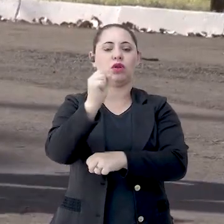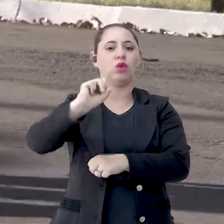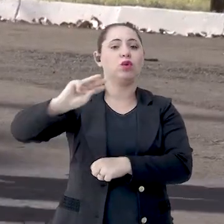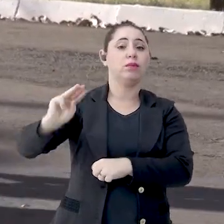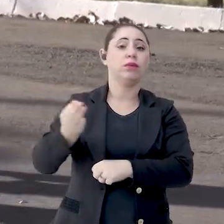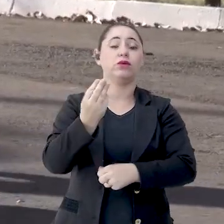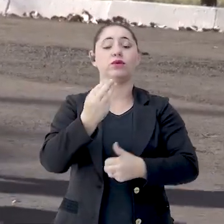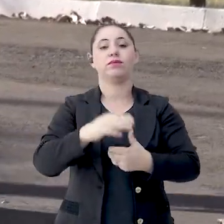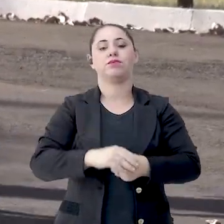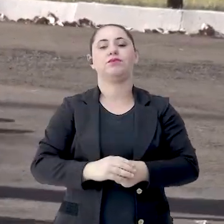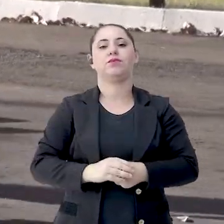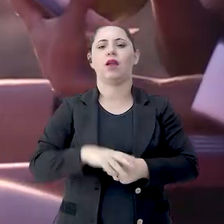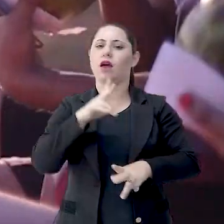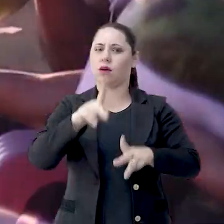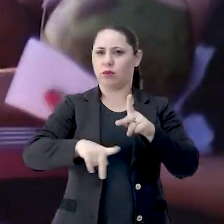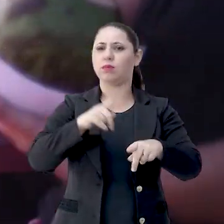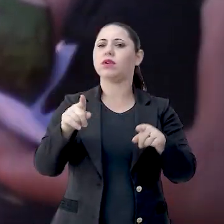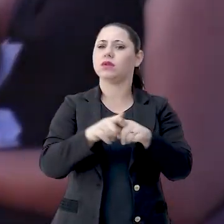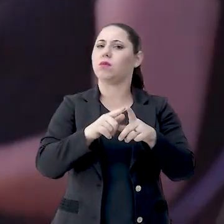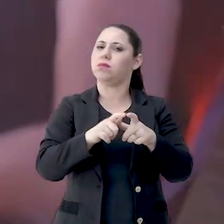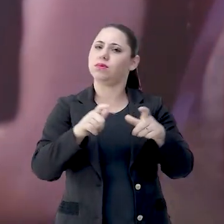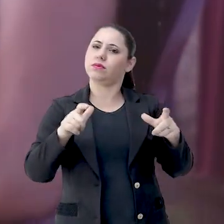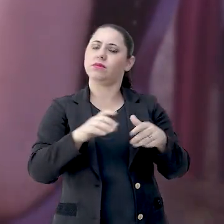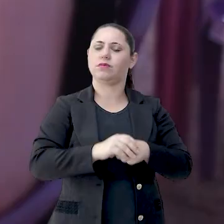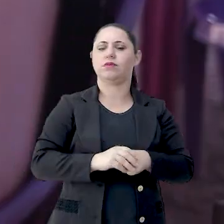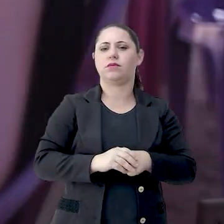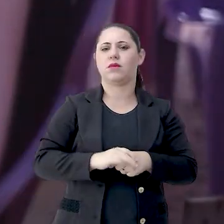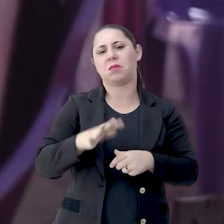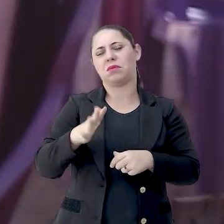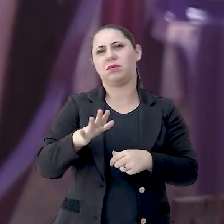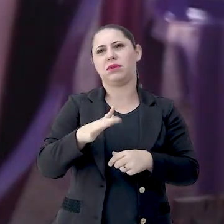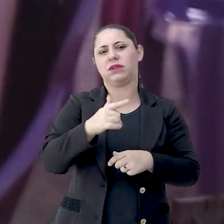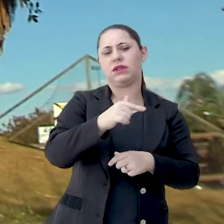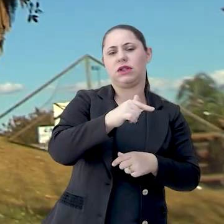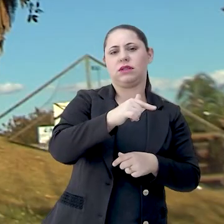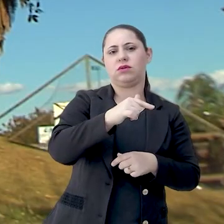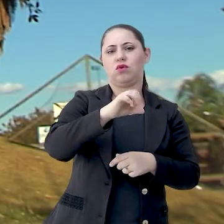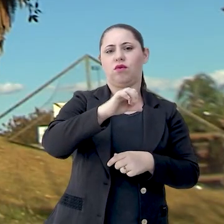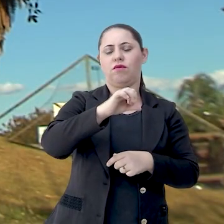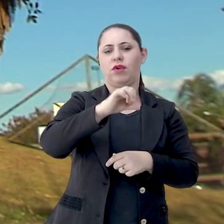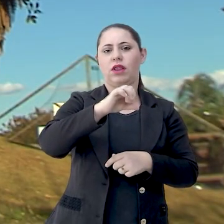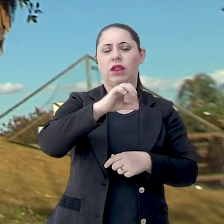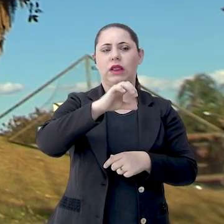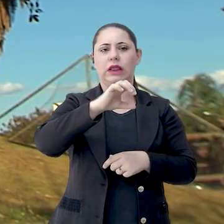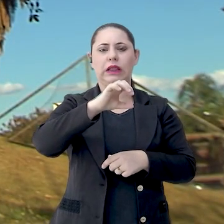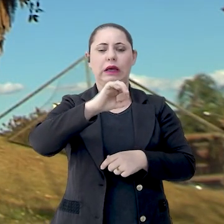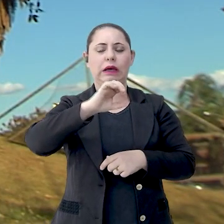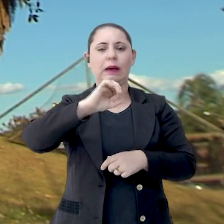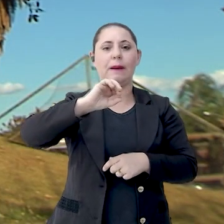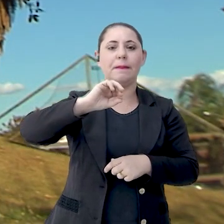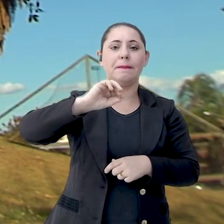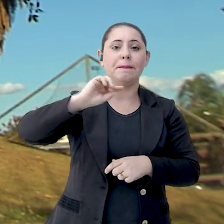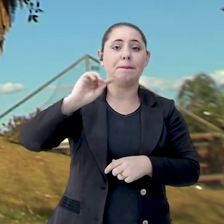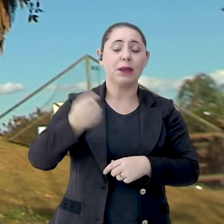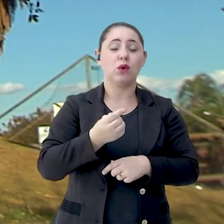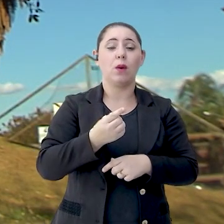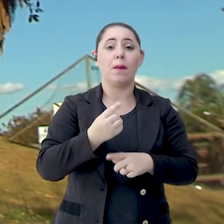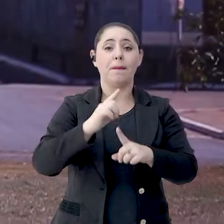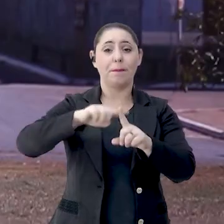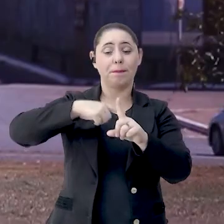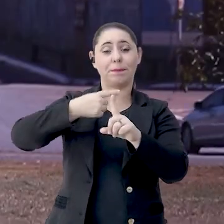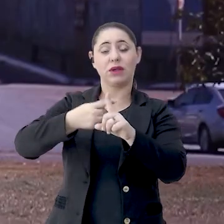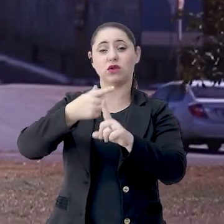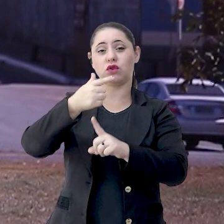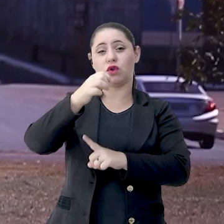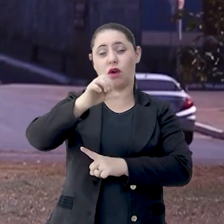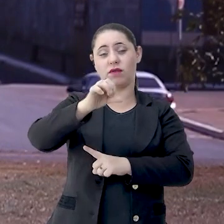maior IDH do estado, que reflete o reconhecimento nacional como uma das melhores capitais para se viver.